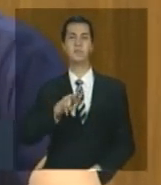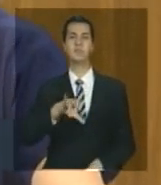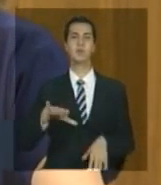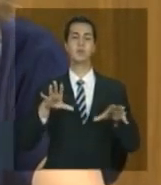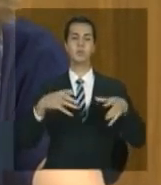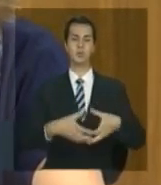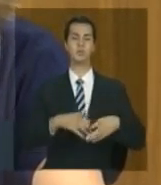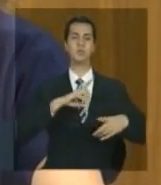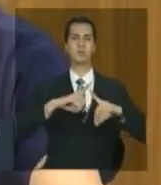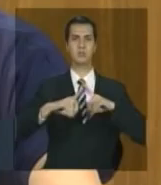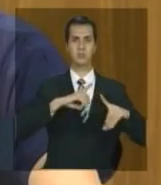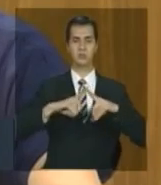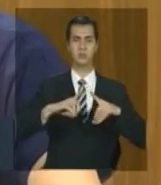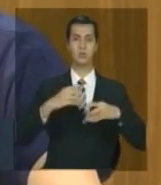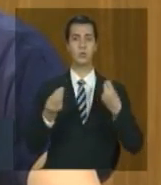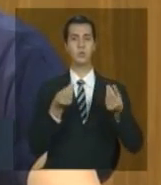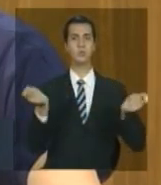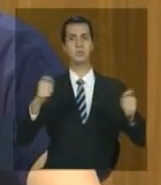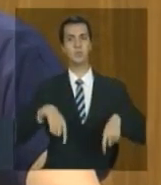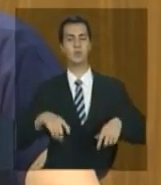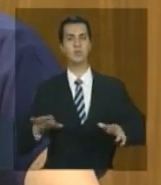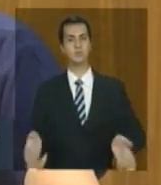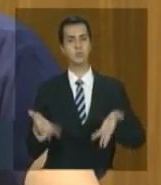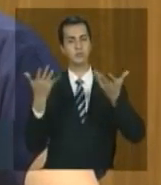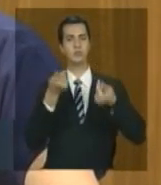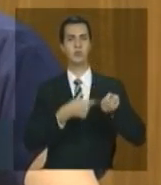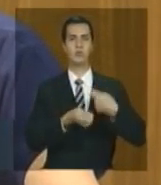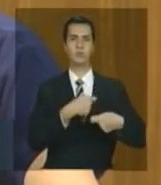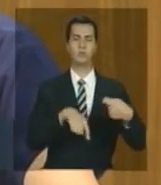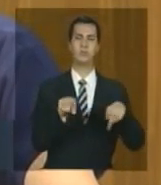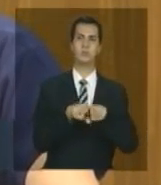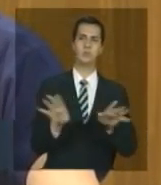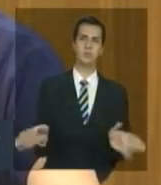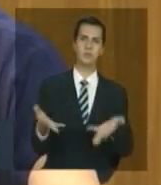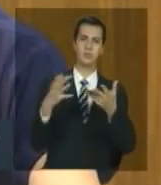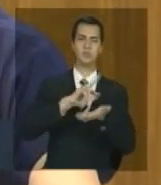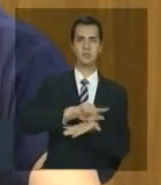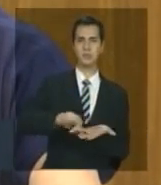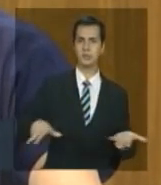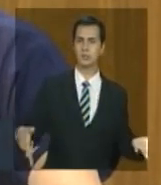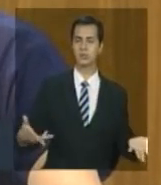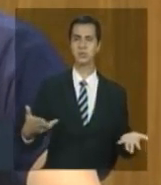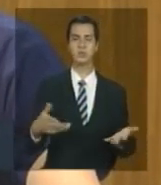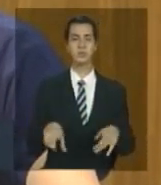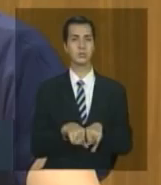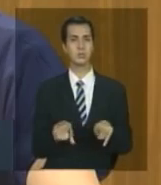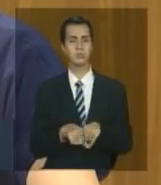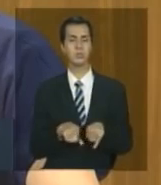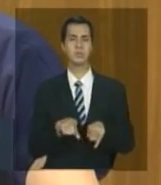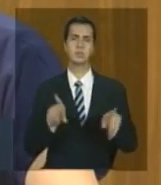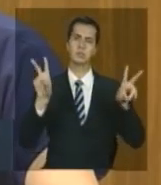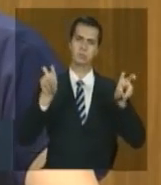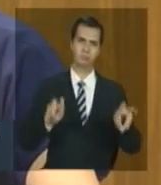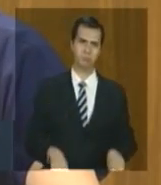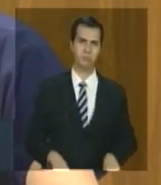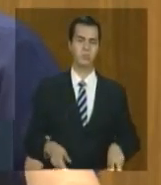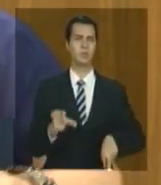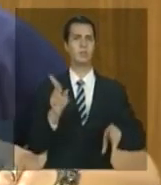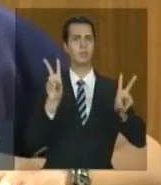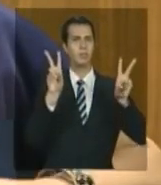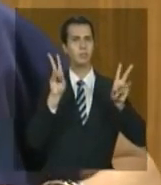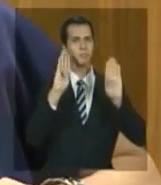debatidas possibilidades de estímulo ao comércio, ampliação, diversificação e alguns outros assuntos comerciais da